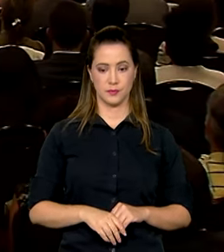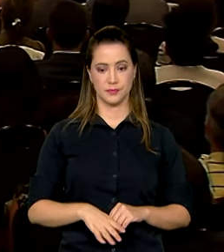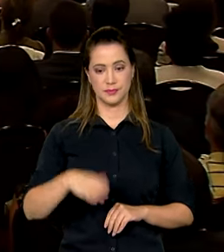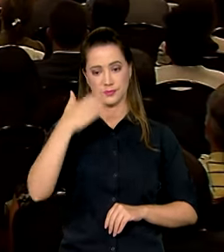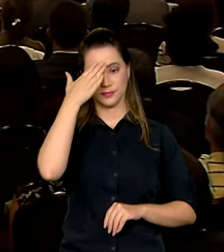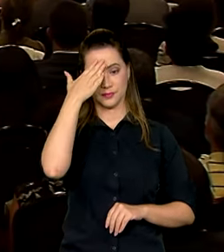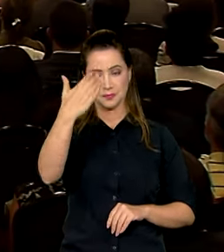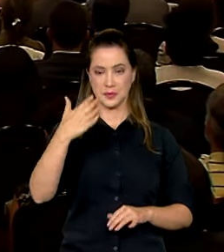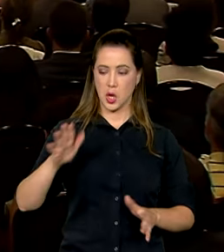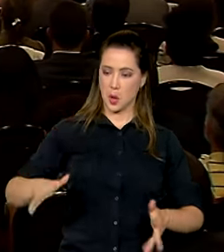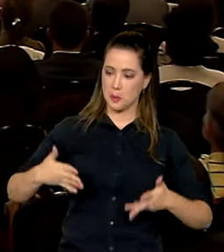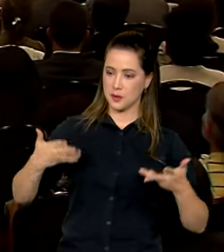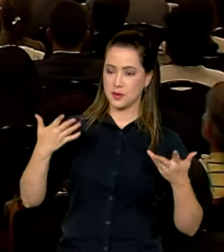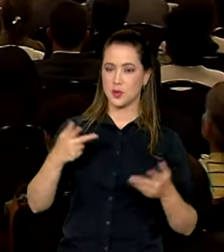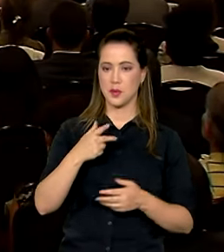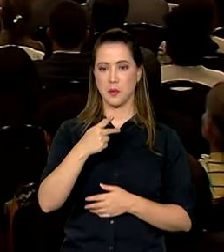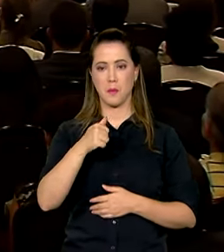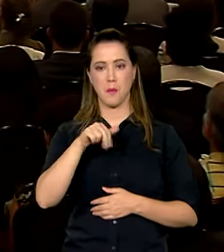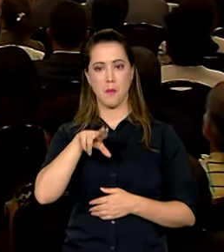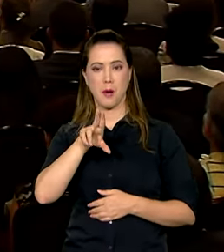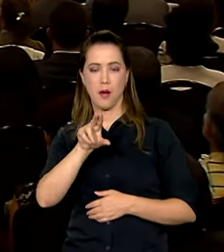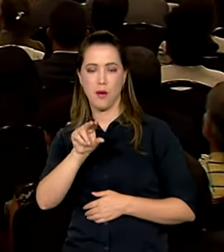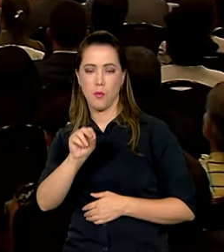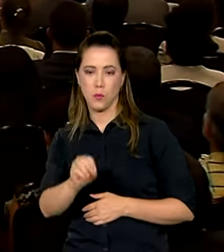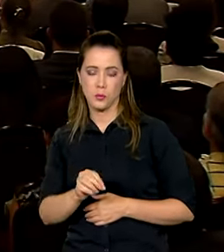Obrigado pelo estímulo, Paulo.